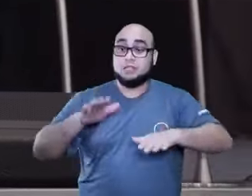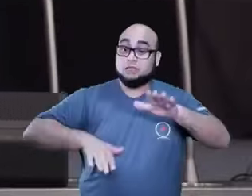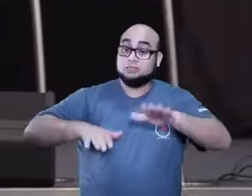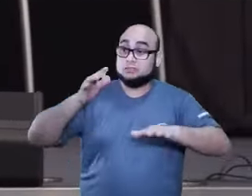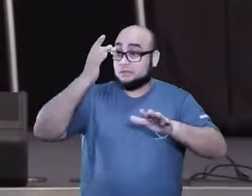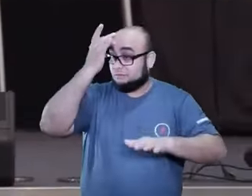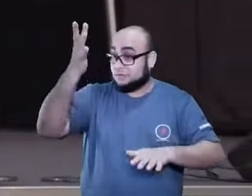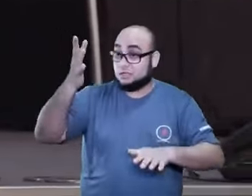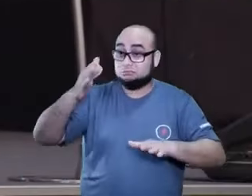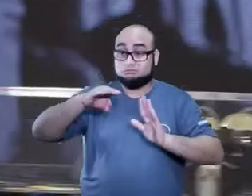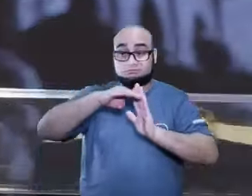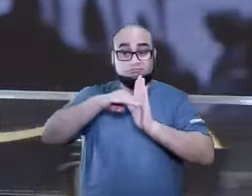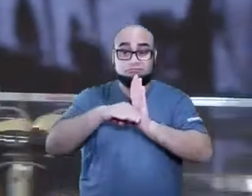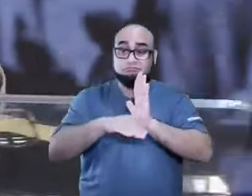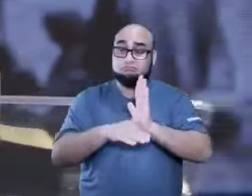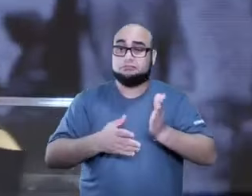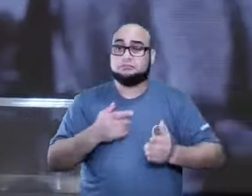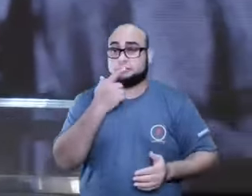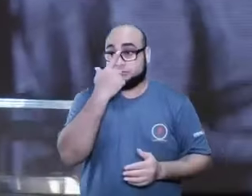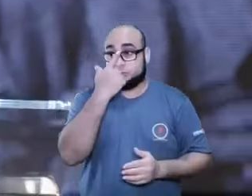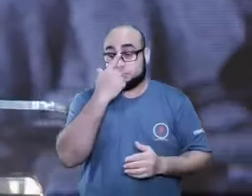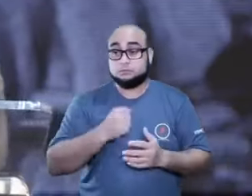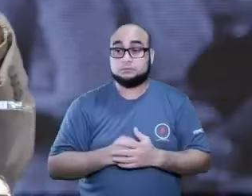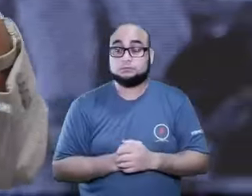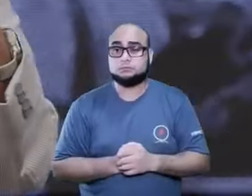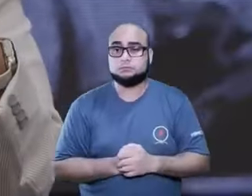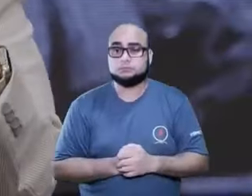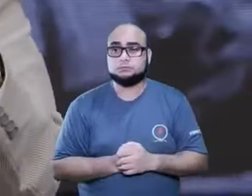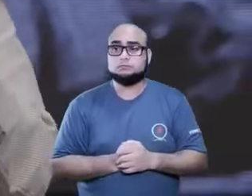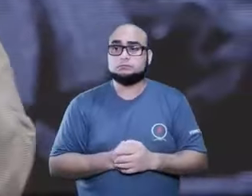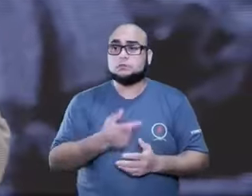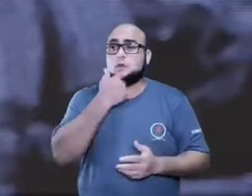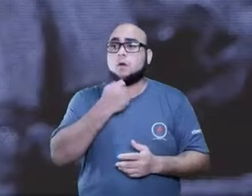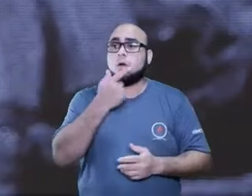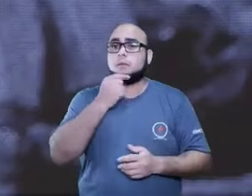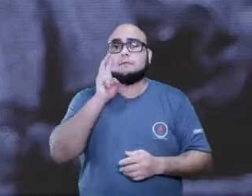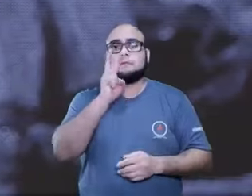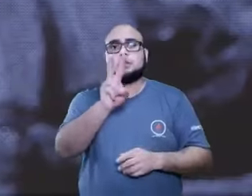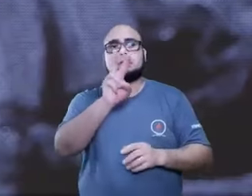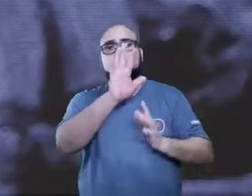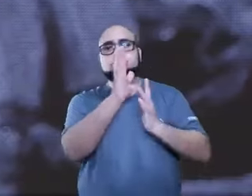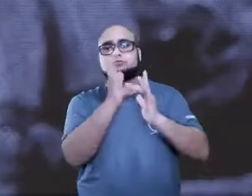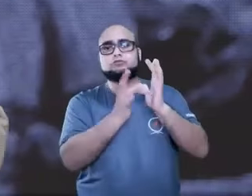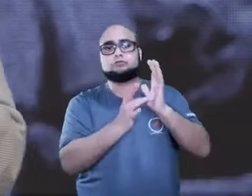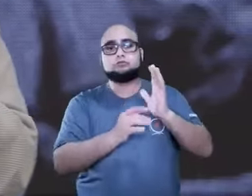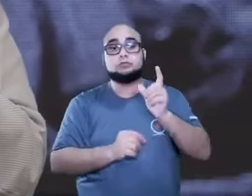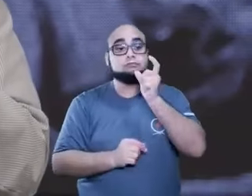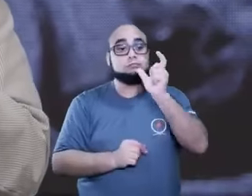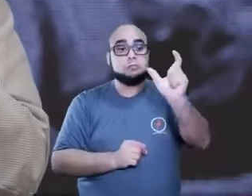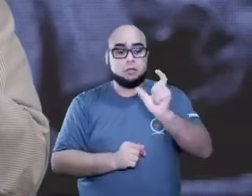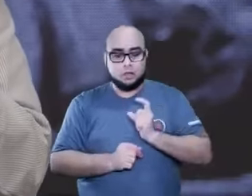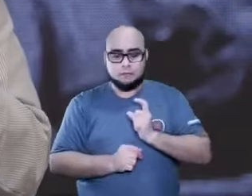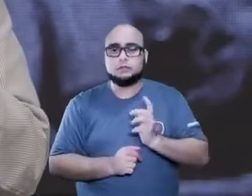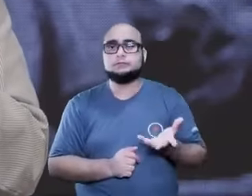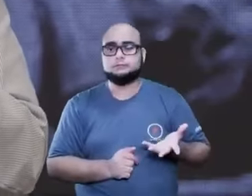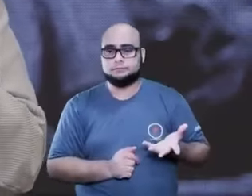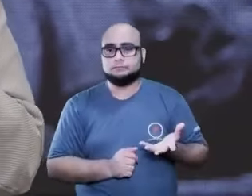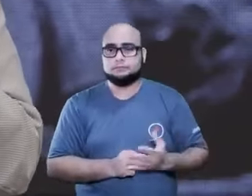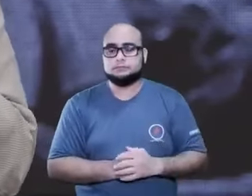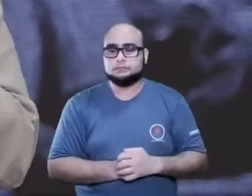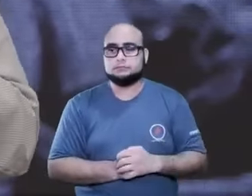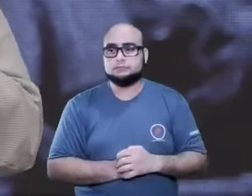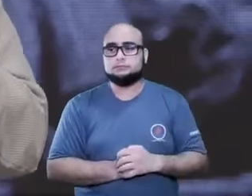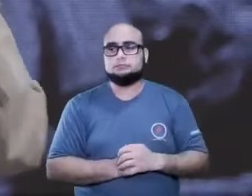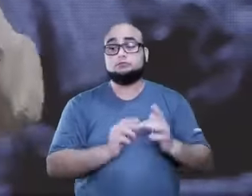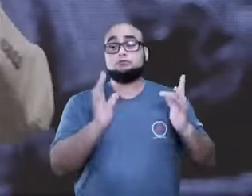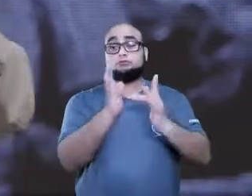considerável. Quando ele escuta o que Jesus acabou de dizer, a resposta dele para Jesus no versículo